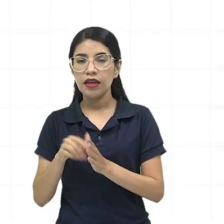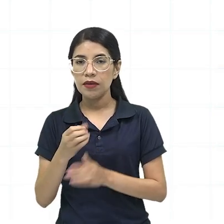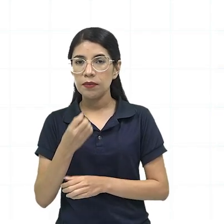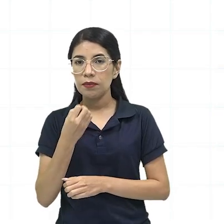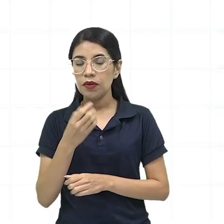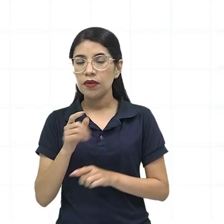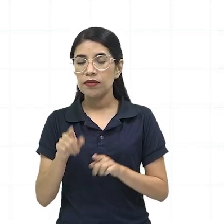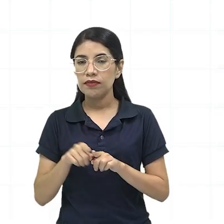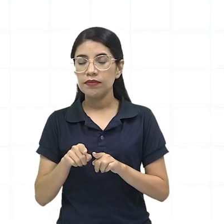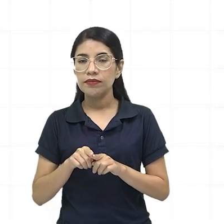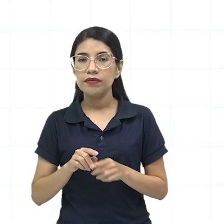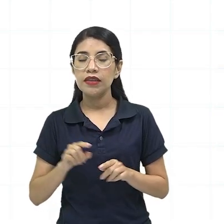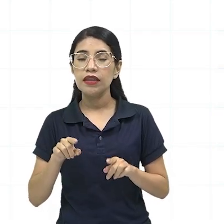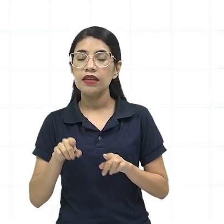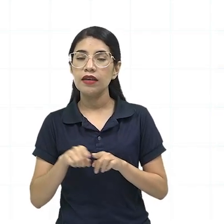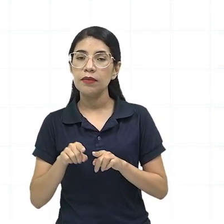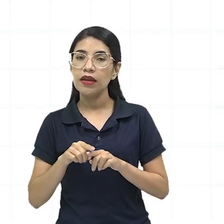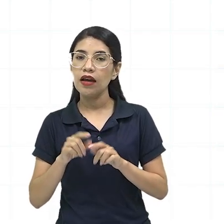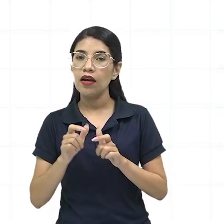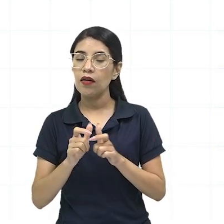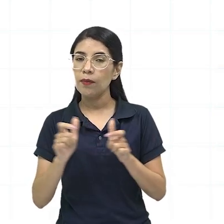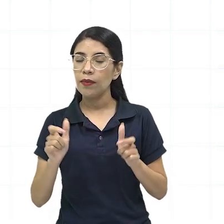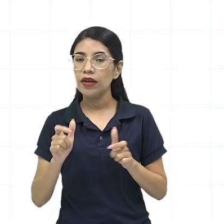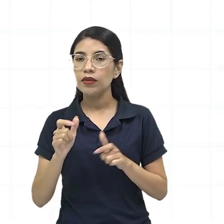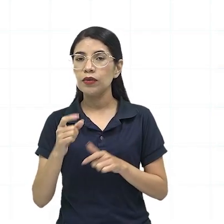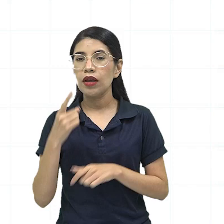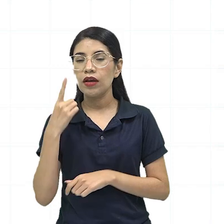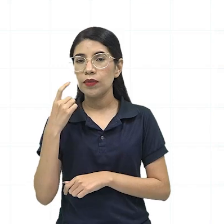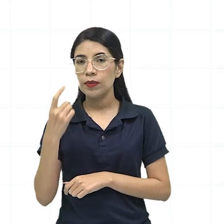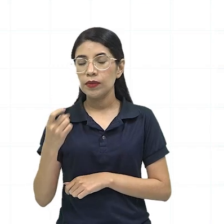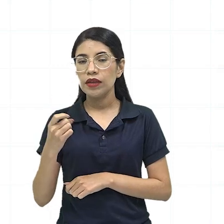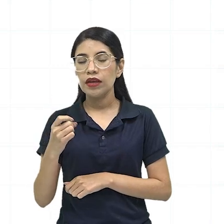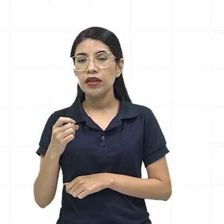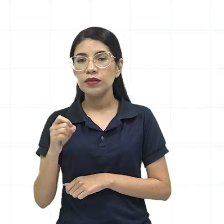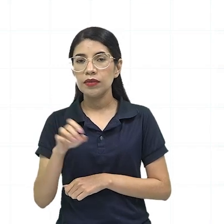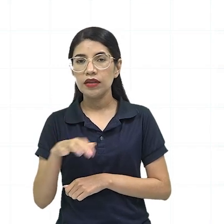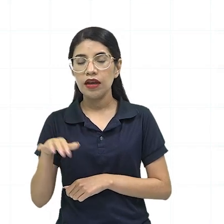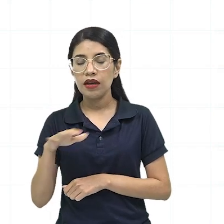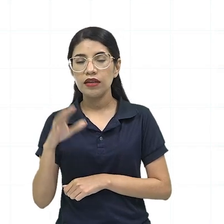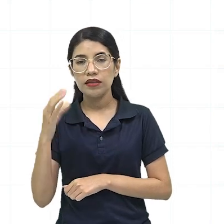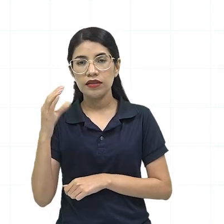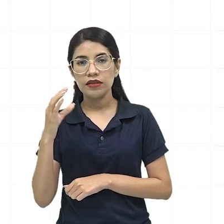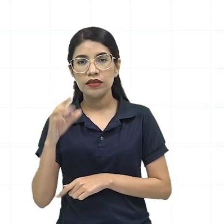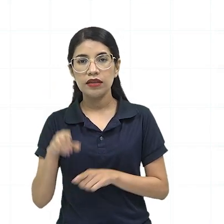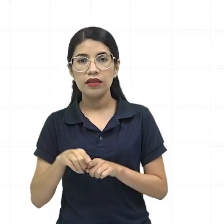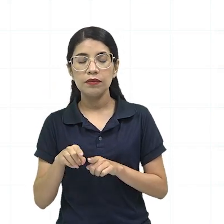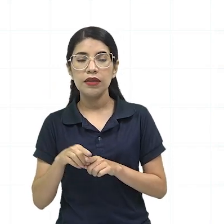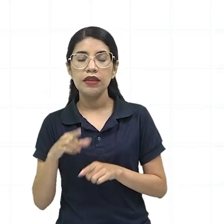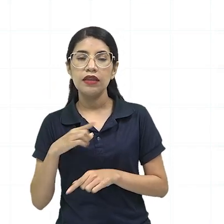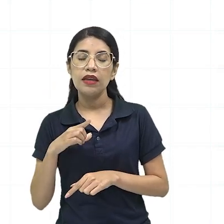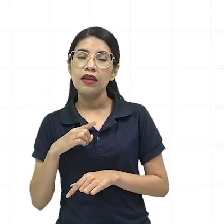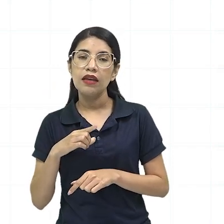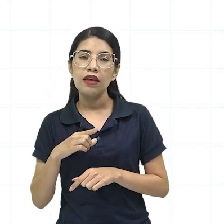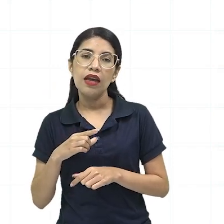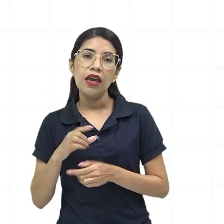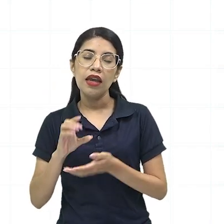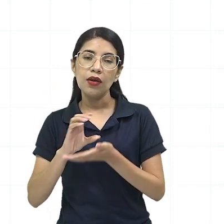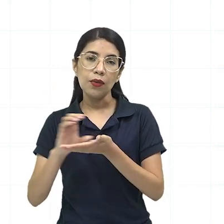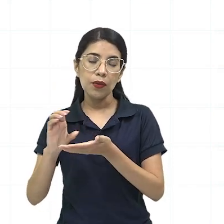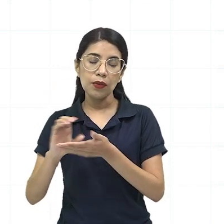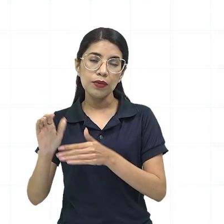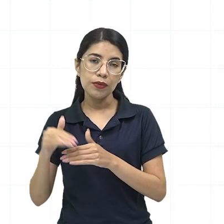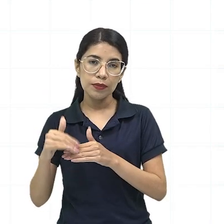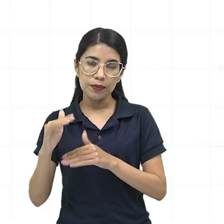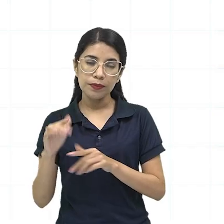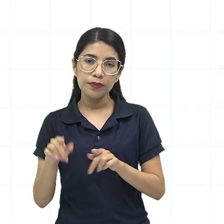tem um aumento do interesse por temas científicos. As pessoas se interessam a mais patrocínio, tudo em cima daquela pesquisa faz com